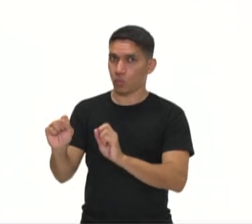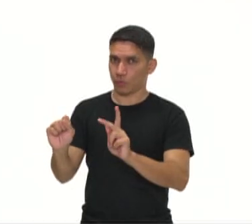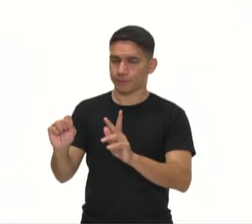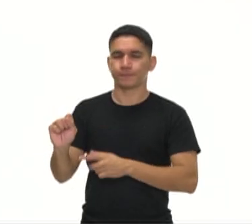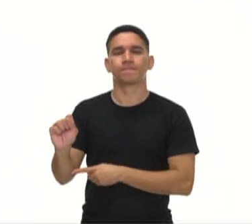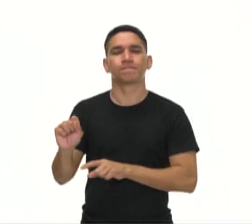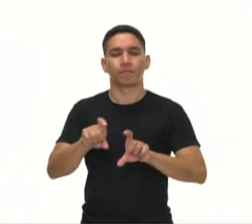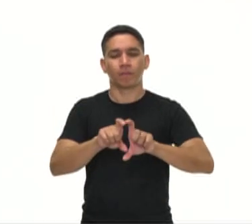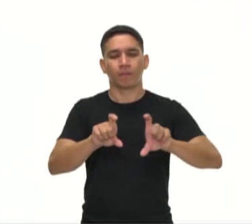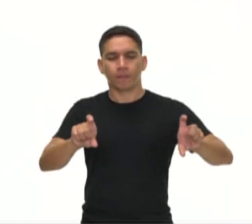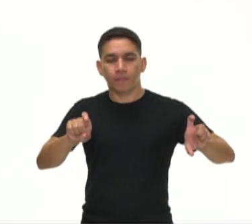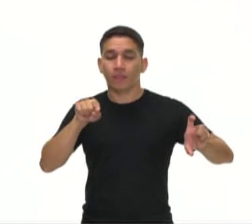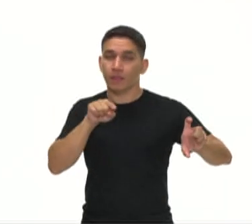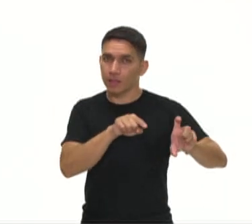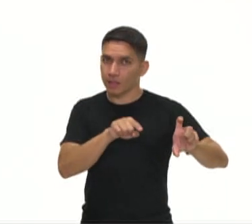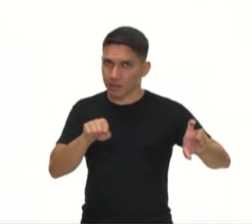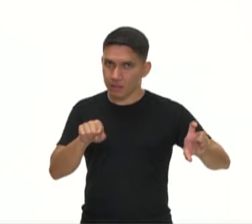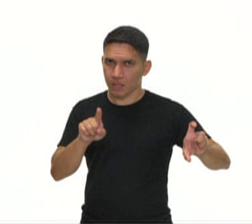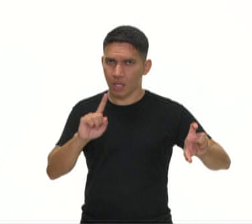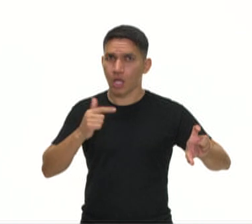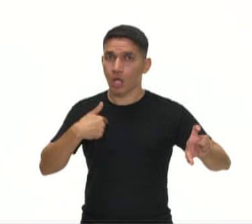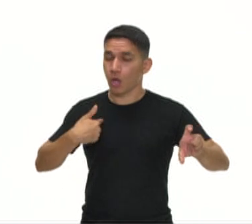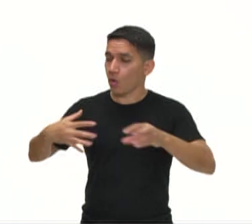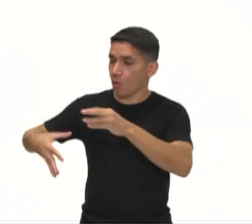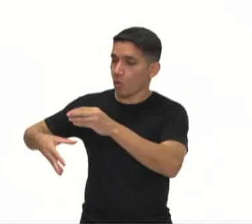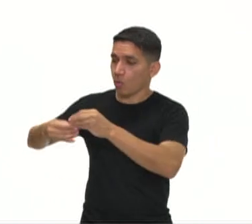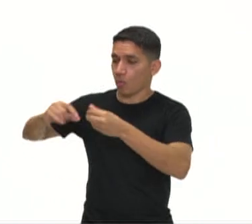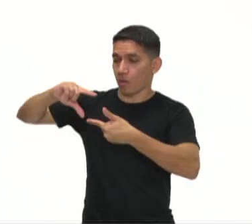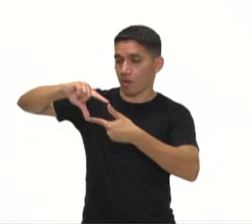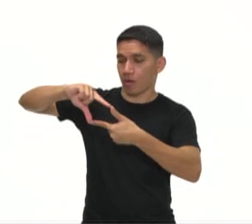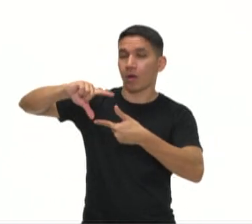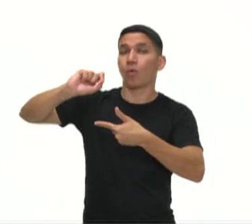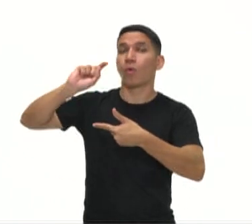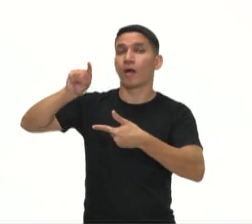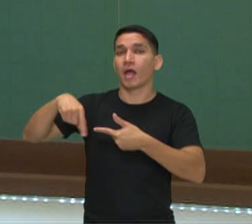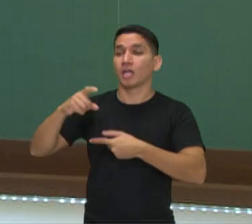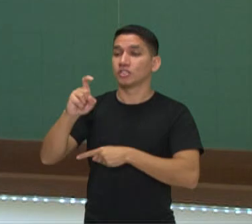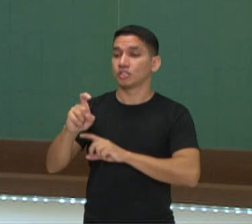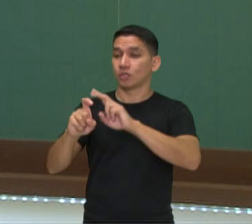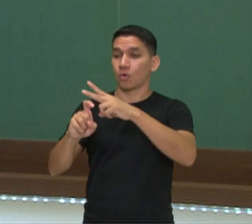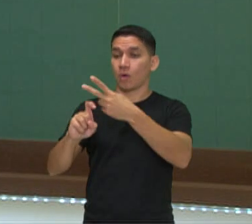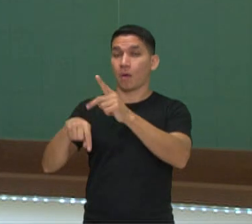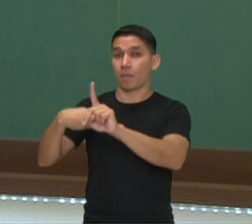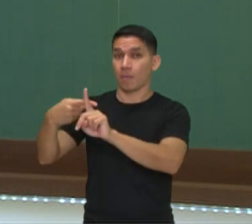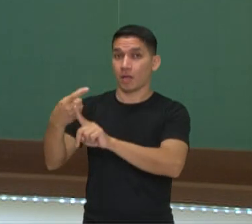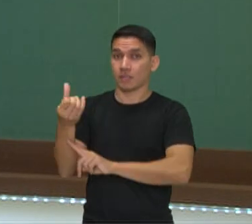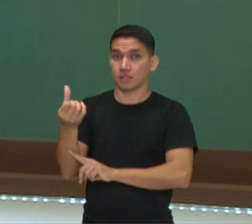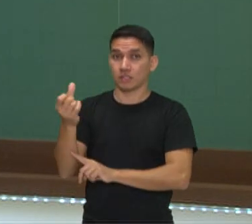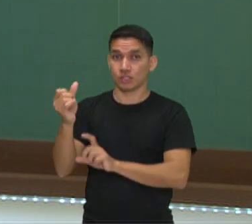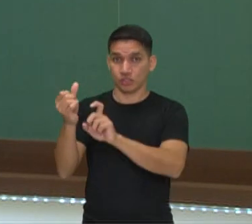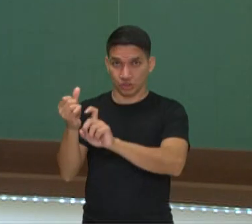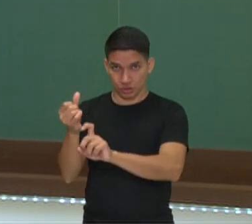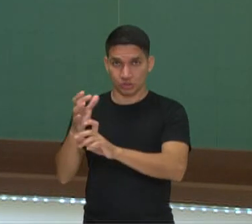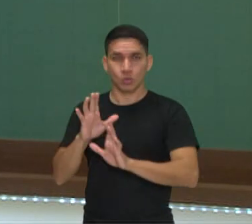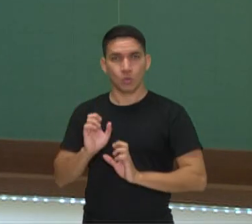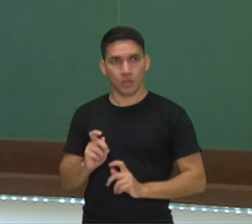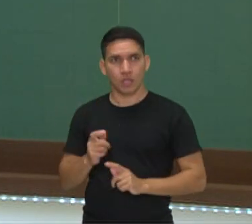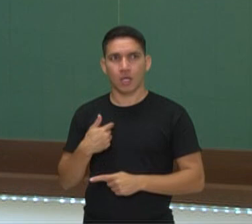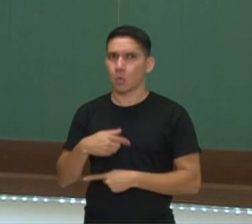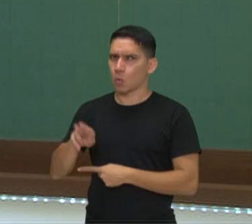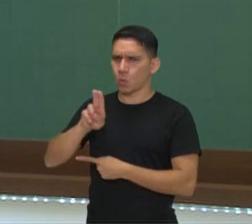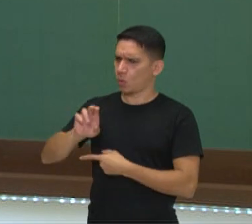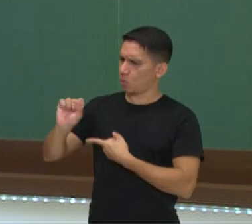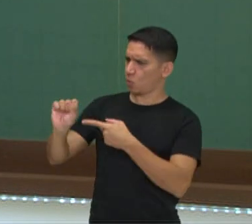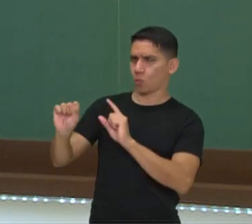ok? A expressão que eu completei o quadrado foi a expressão x² mais 6x. Então, repare que eu não usei esse